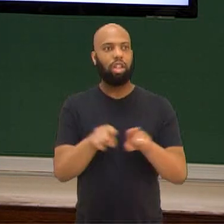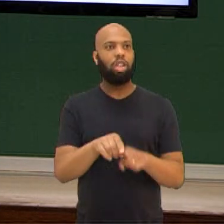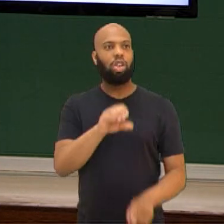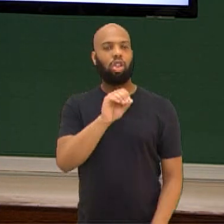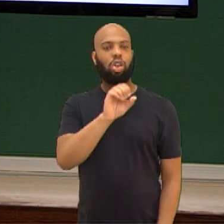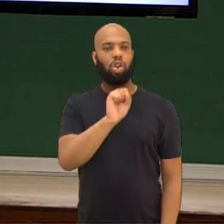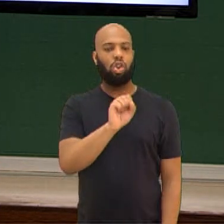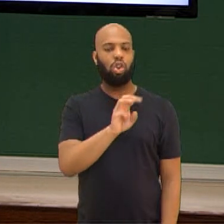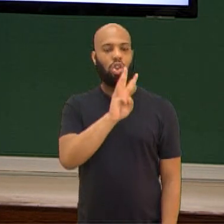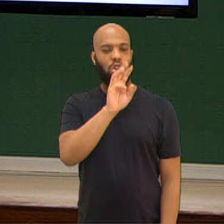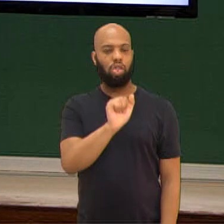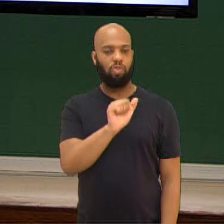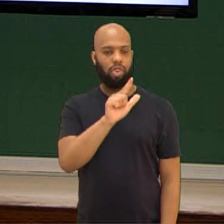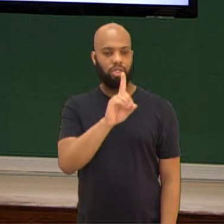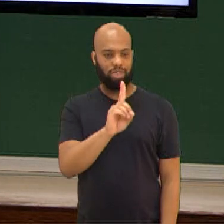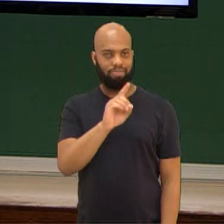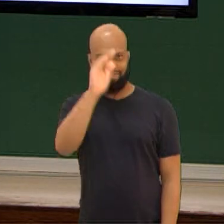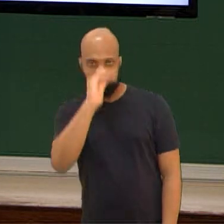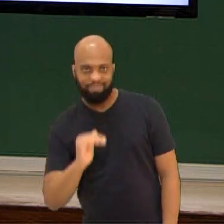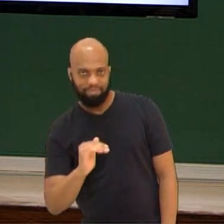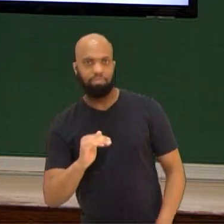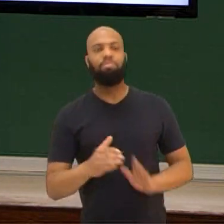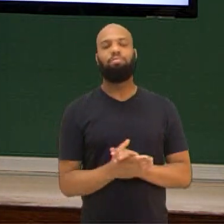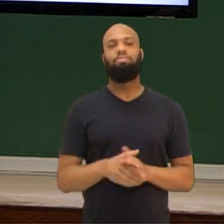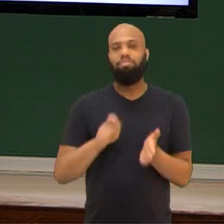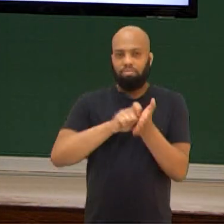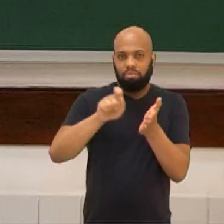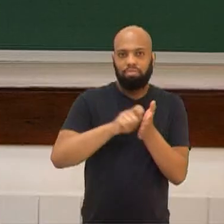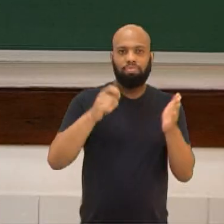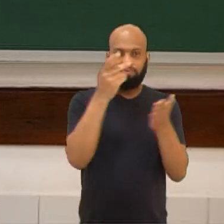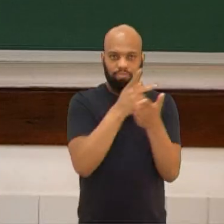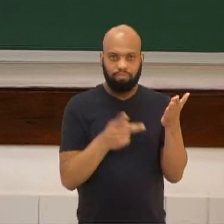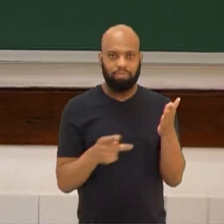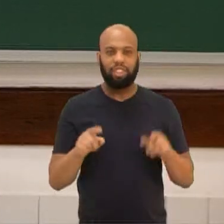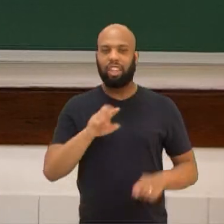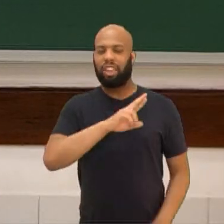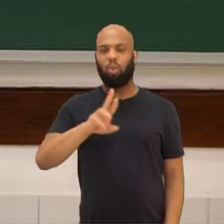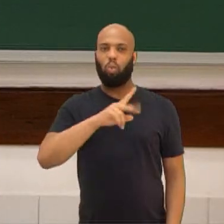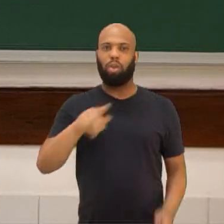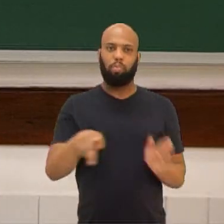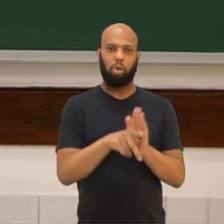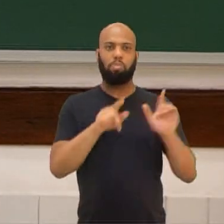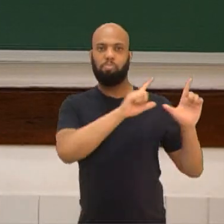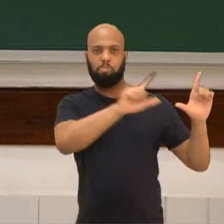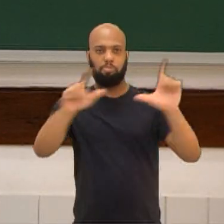aqui embaixo. Acho que a maioria deles são os escritores e poetas, não tem os artistas visuais.